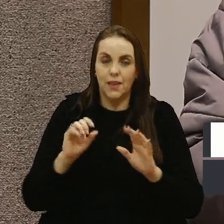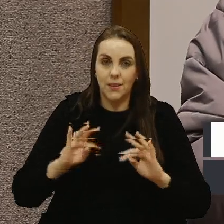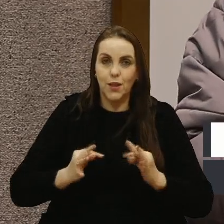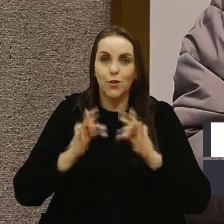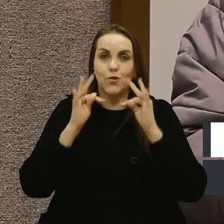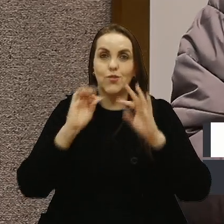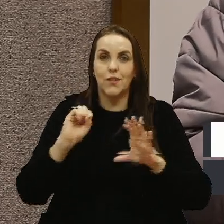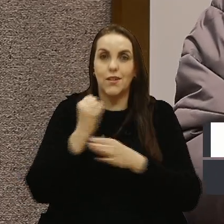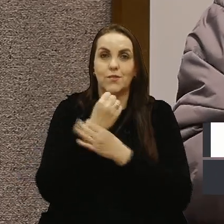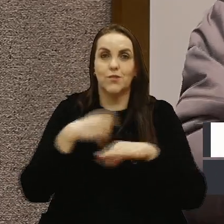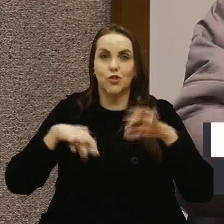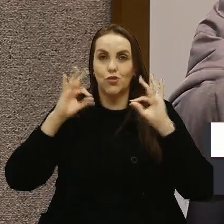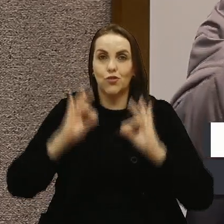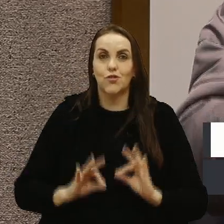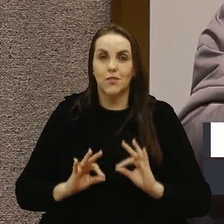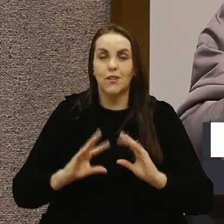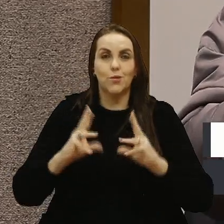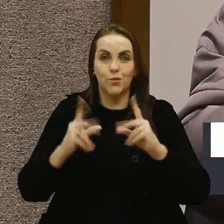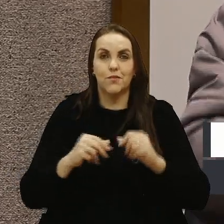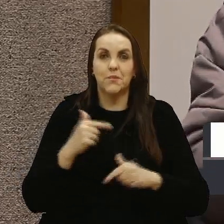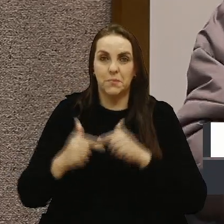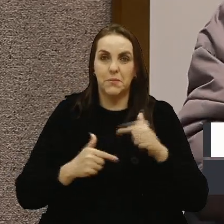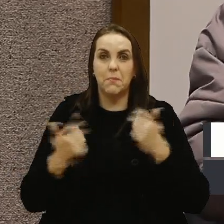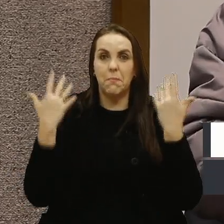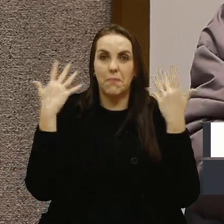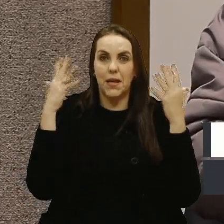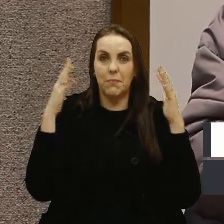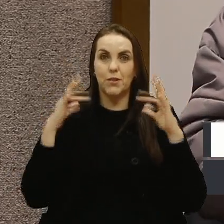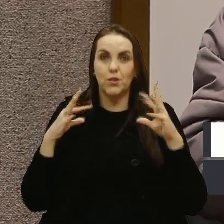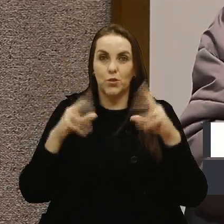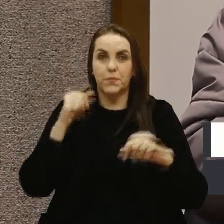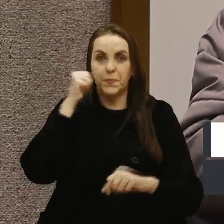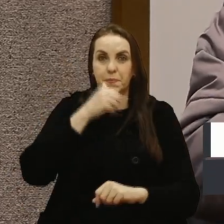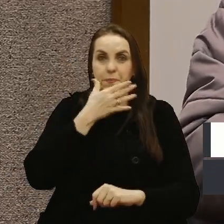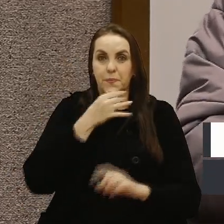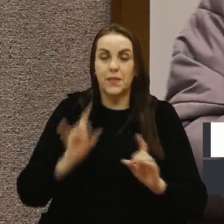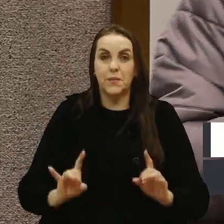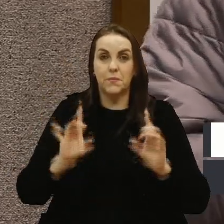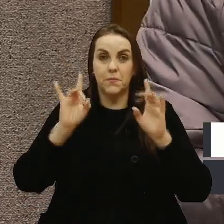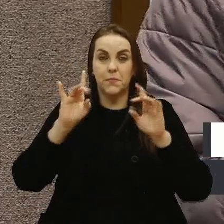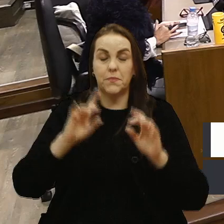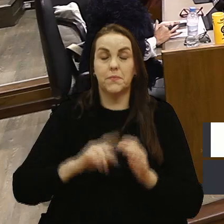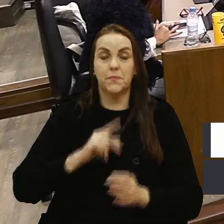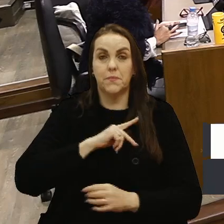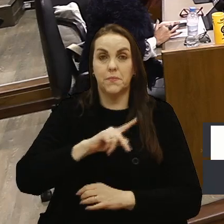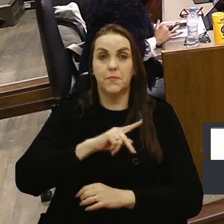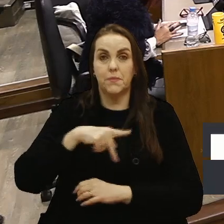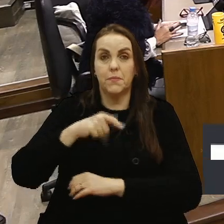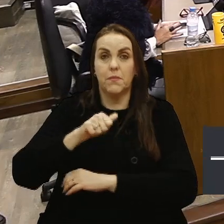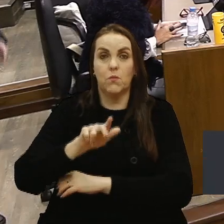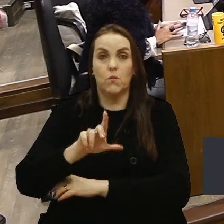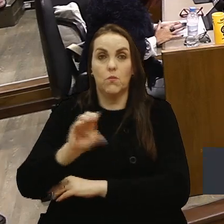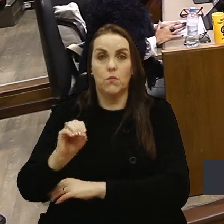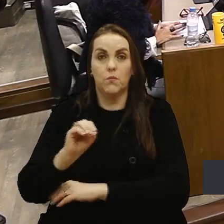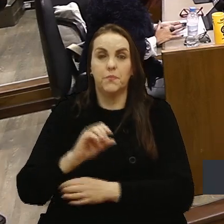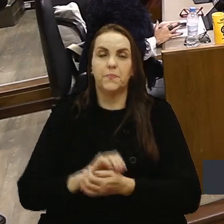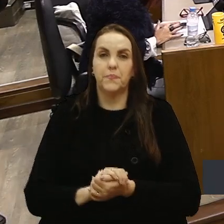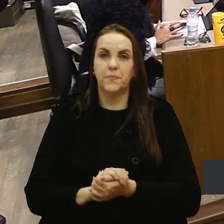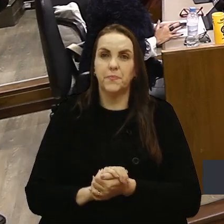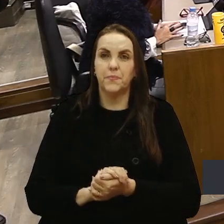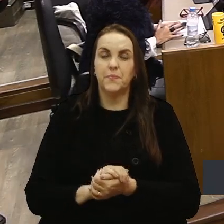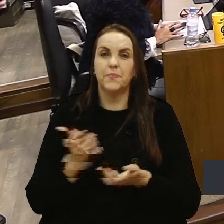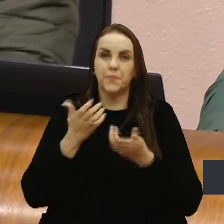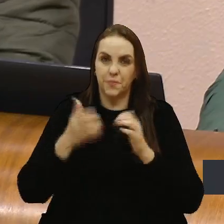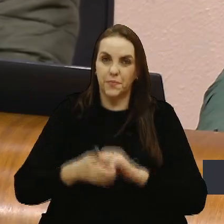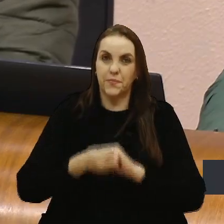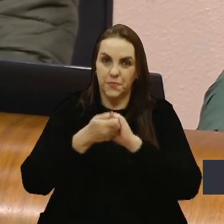e dignidade a todos os trabalhadores. Parabéns a todos e todas, em especial ao nosso presidente Paulo Andrade. Quero saudar também a